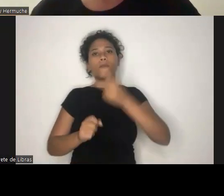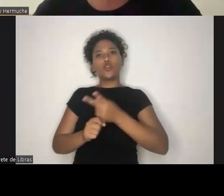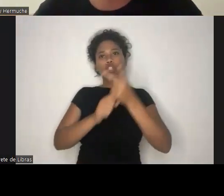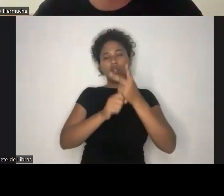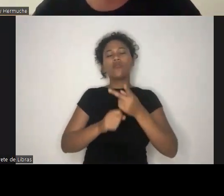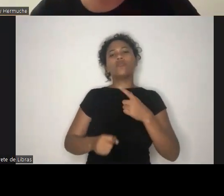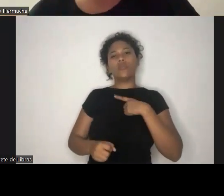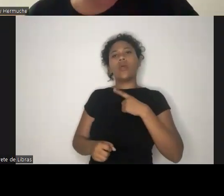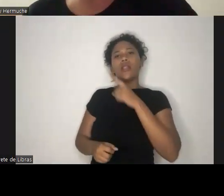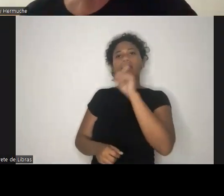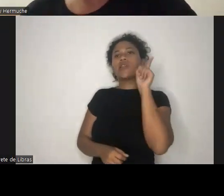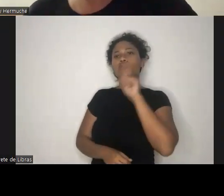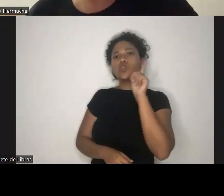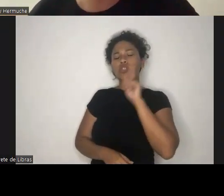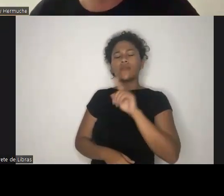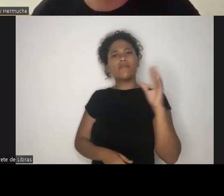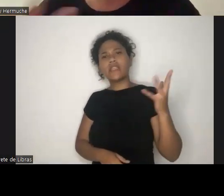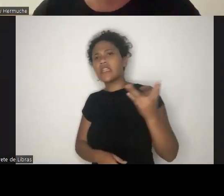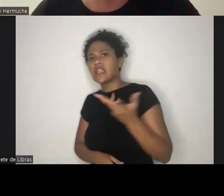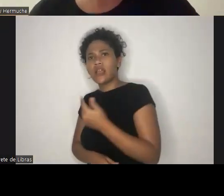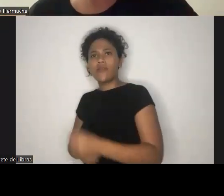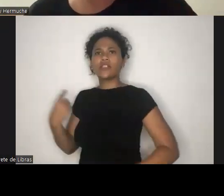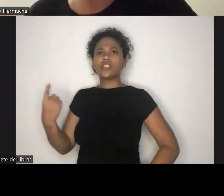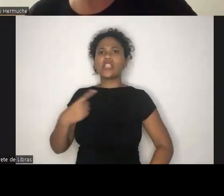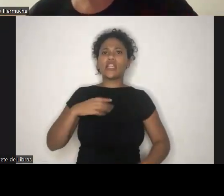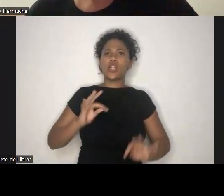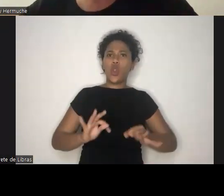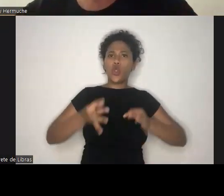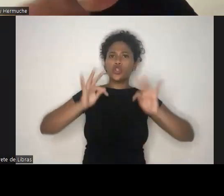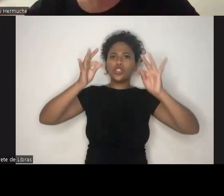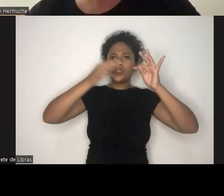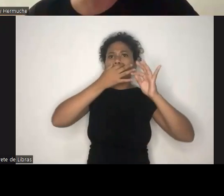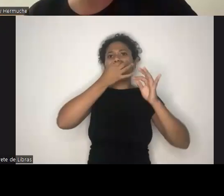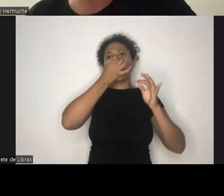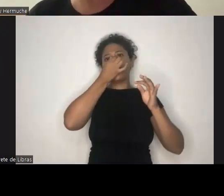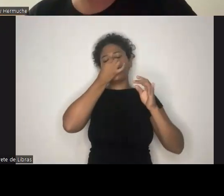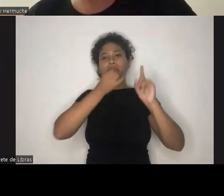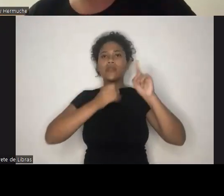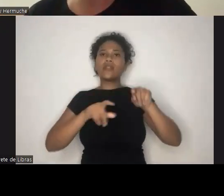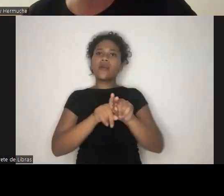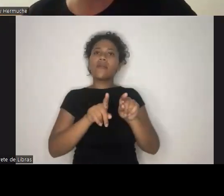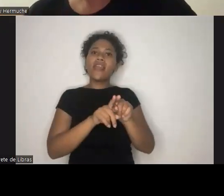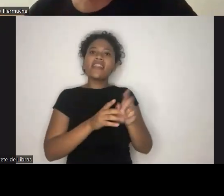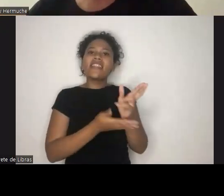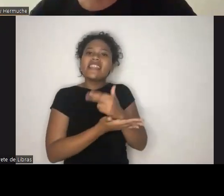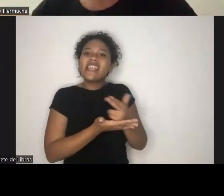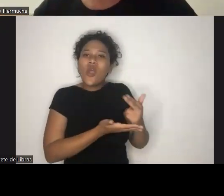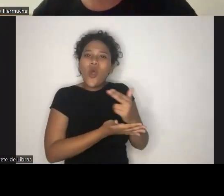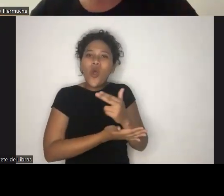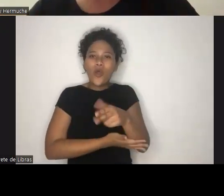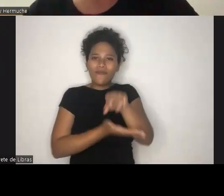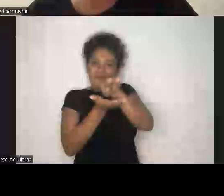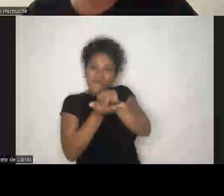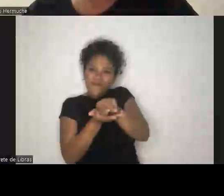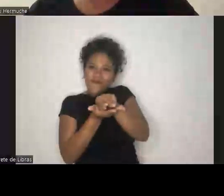Unidos é um projeto incrível que a gente usou alta tecnologia a gente desenhou o simuladores a gente construiu a gente fez